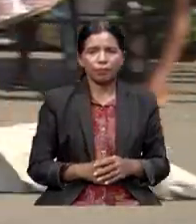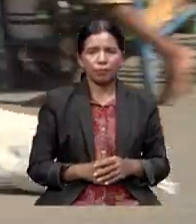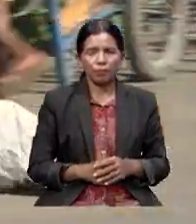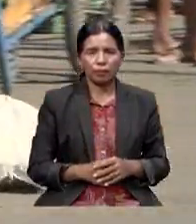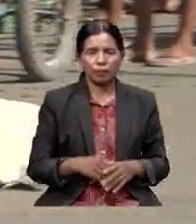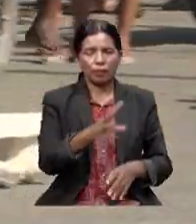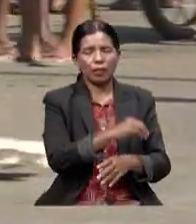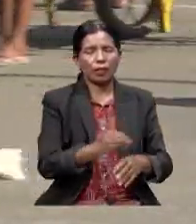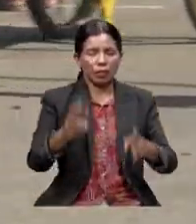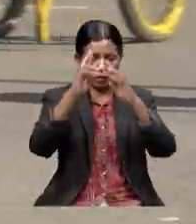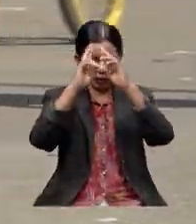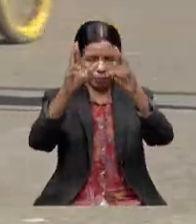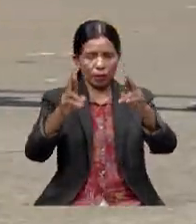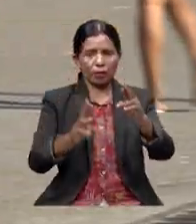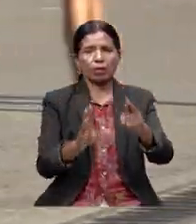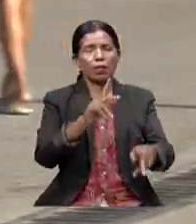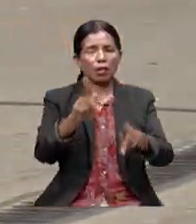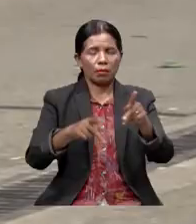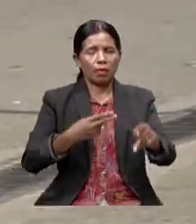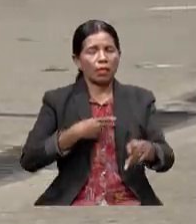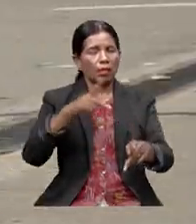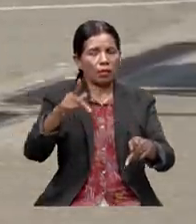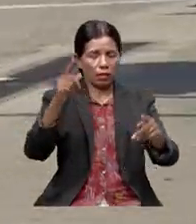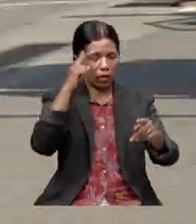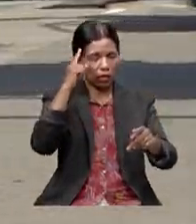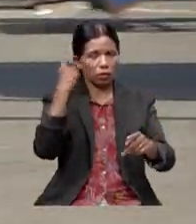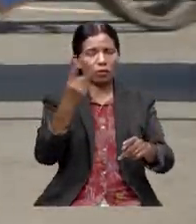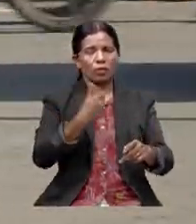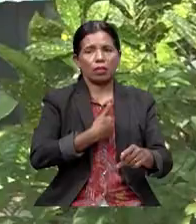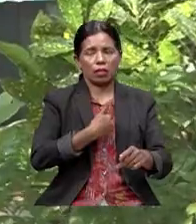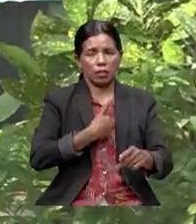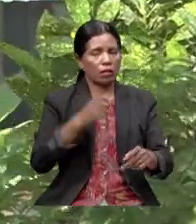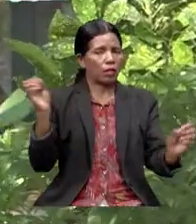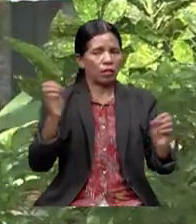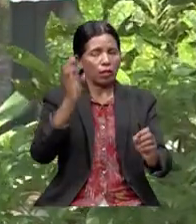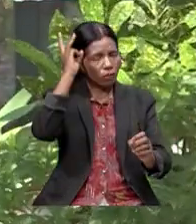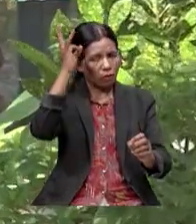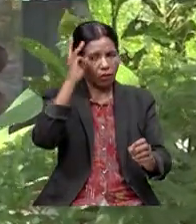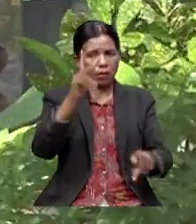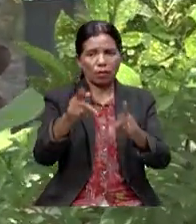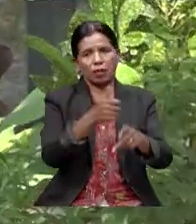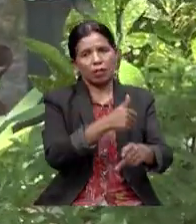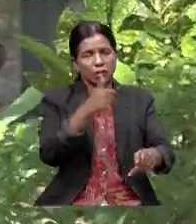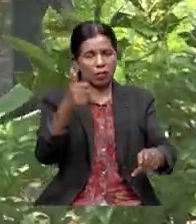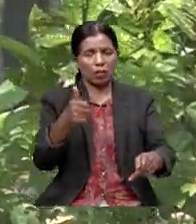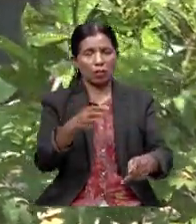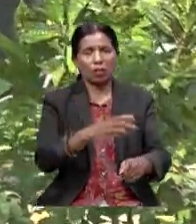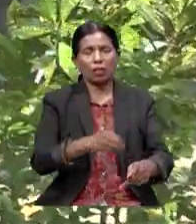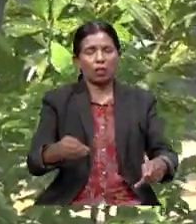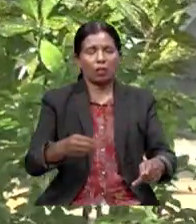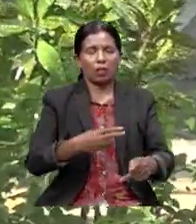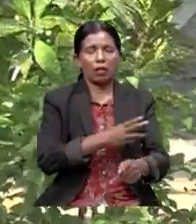Decadência moral, no dar acto emanian, nebe hanoin de etnian, no la preocupa ona roema seluk, ka